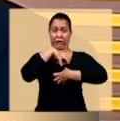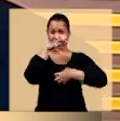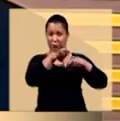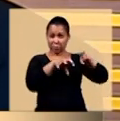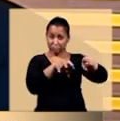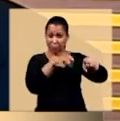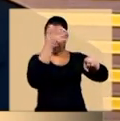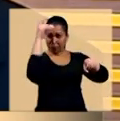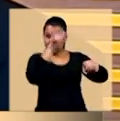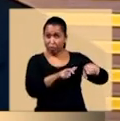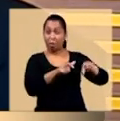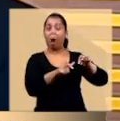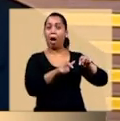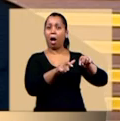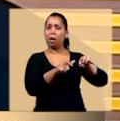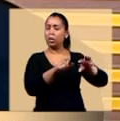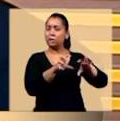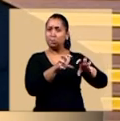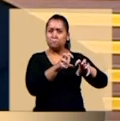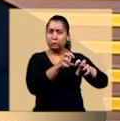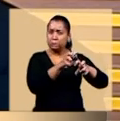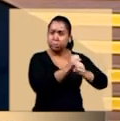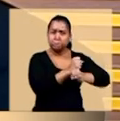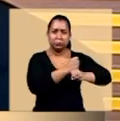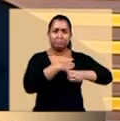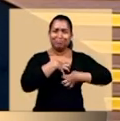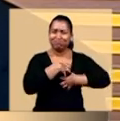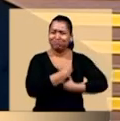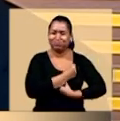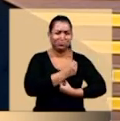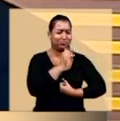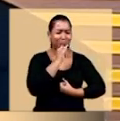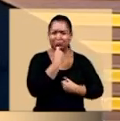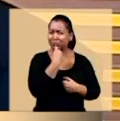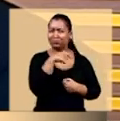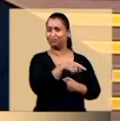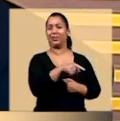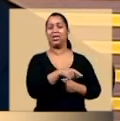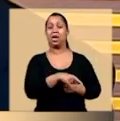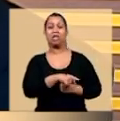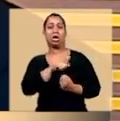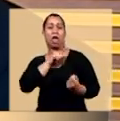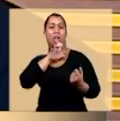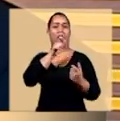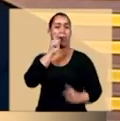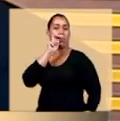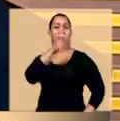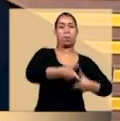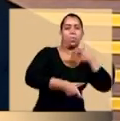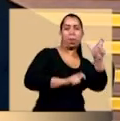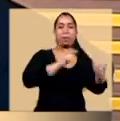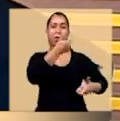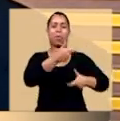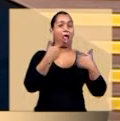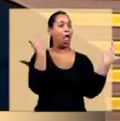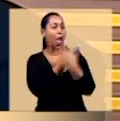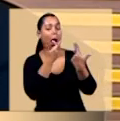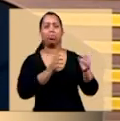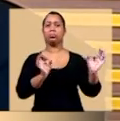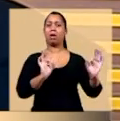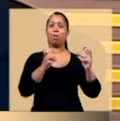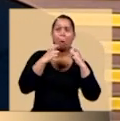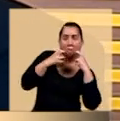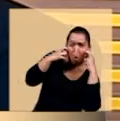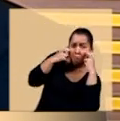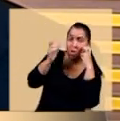esse efeito é devastador. É devastador. Então, o assédio não é só a ofensa, não é só a humilhação por